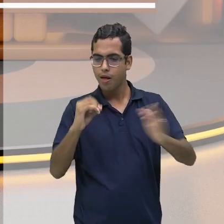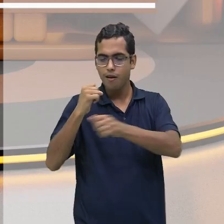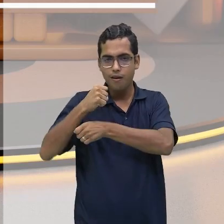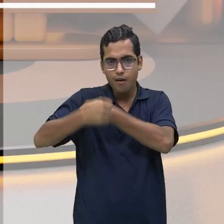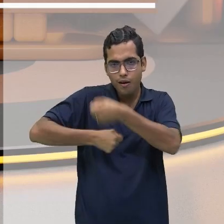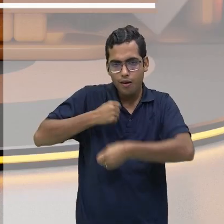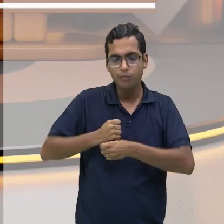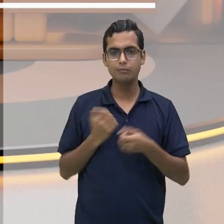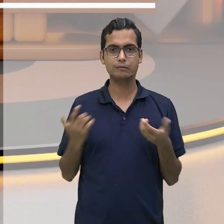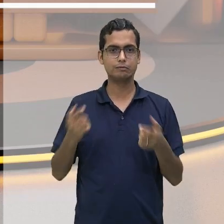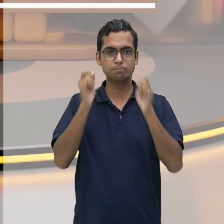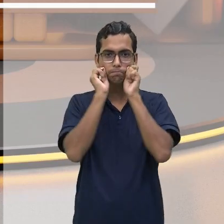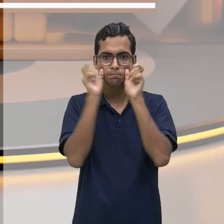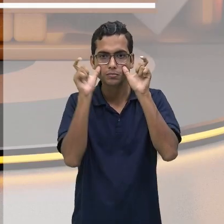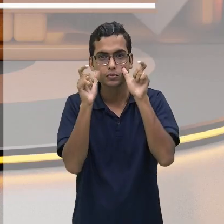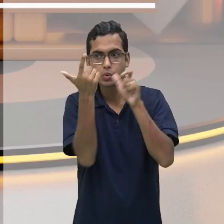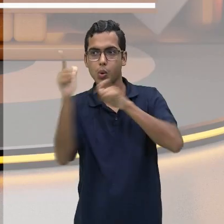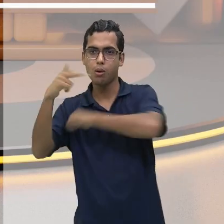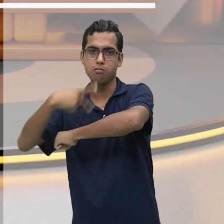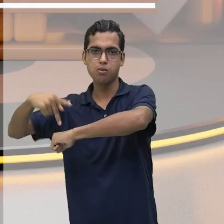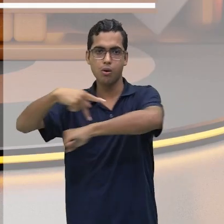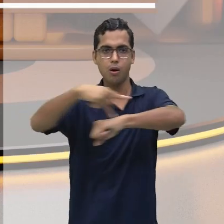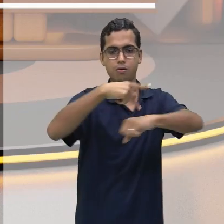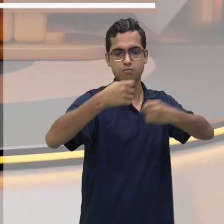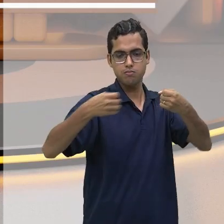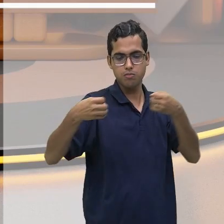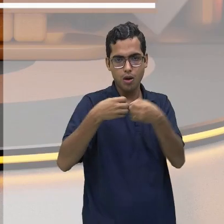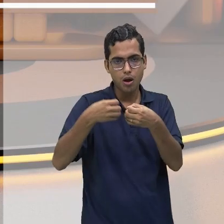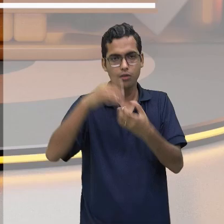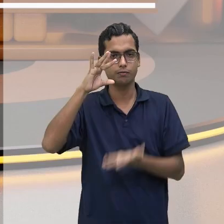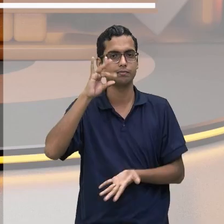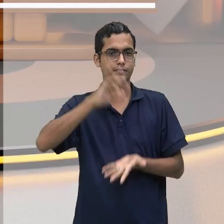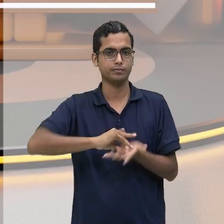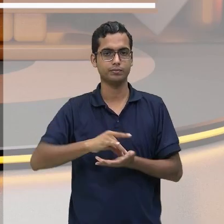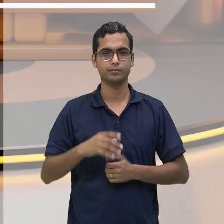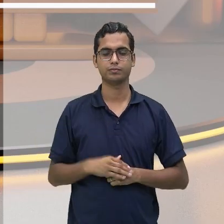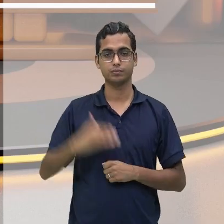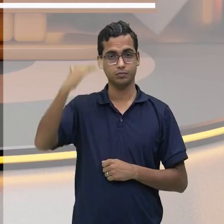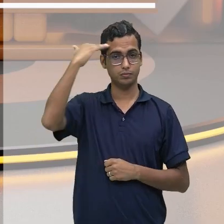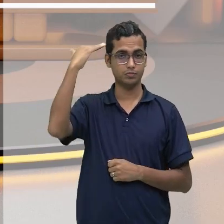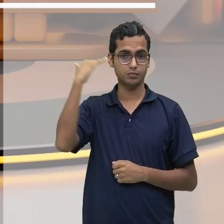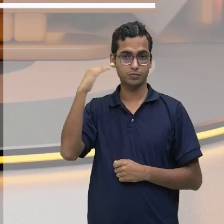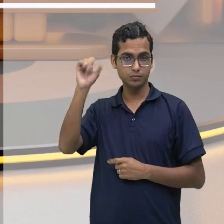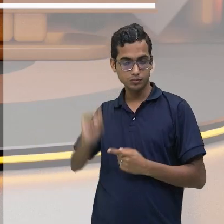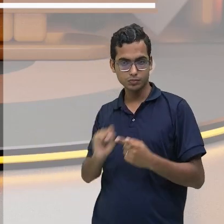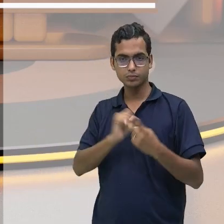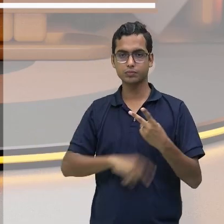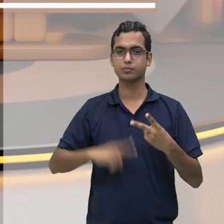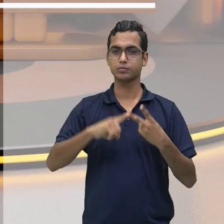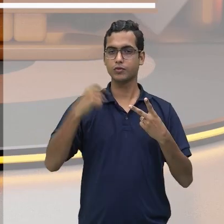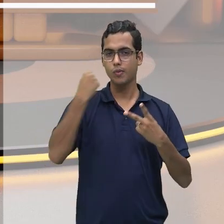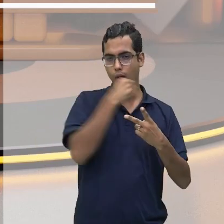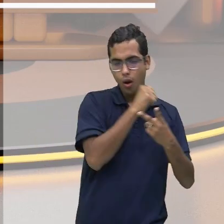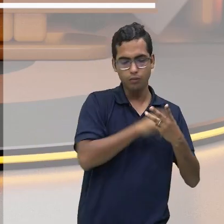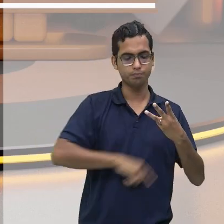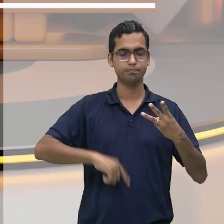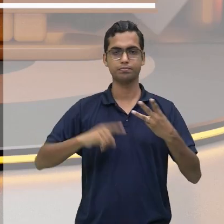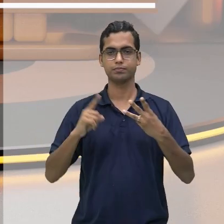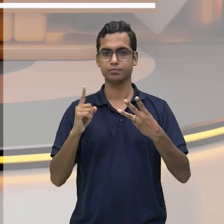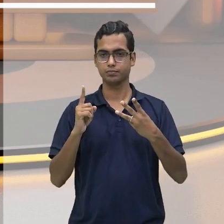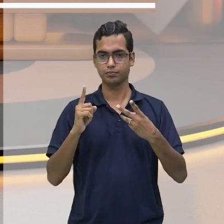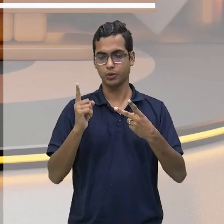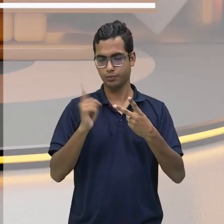acabou despertando a atenção de outros países, no caso a Coreia do Sul, Hong Kong, Taiwan e